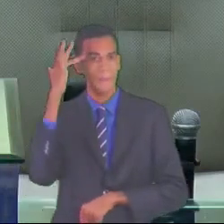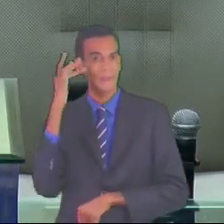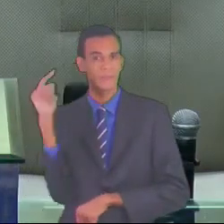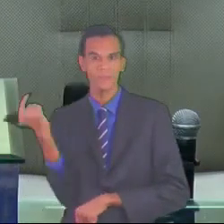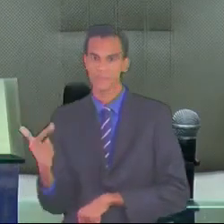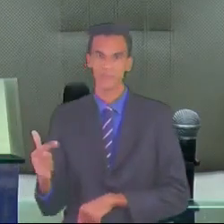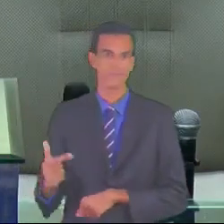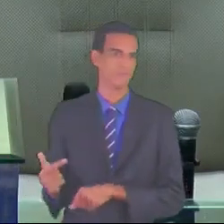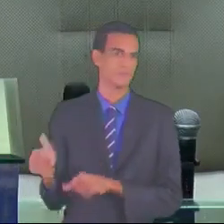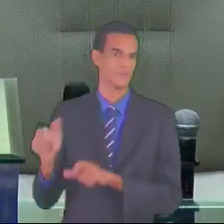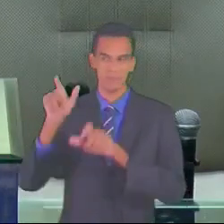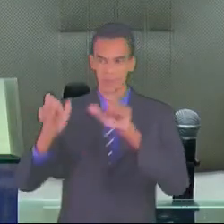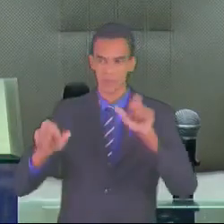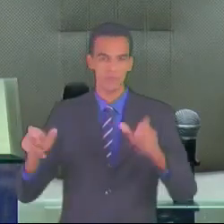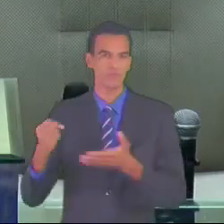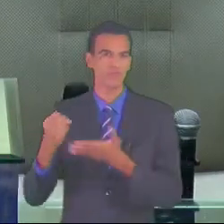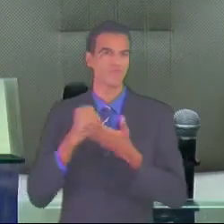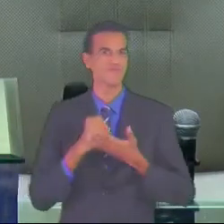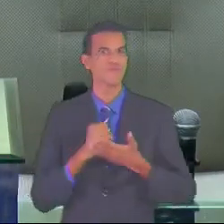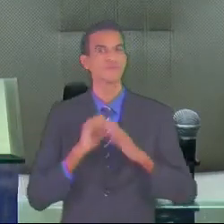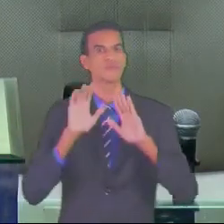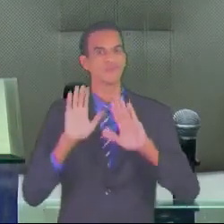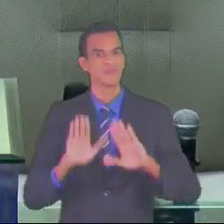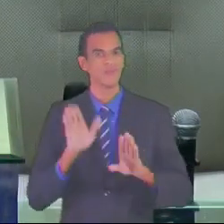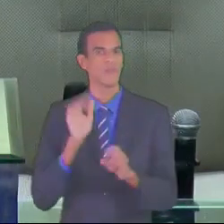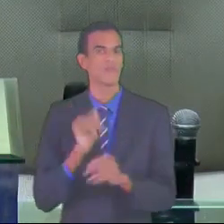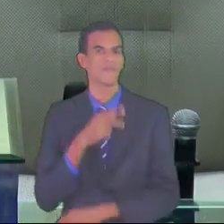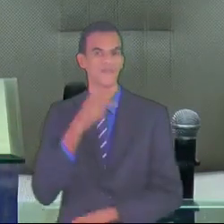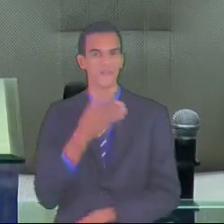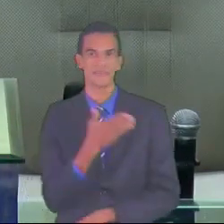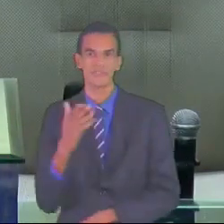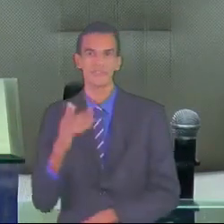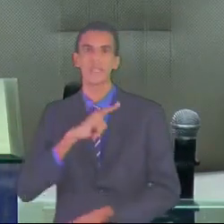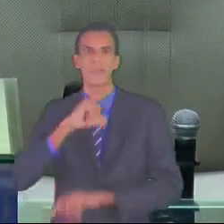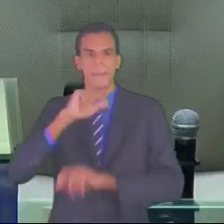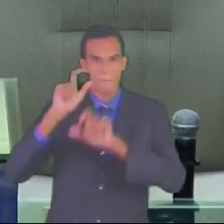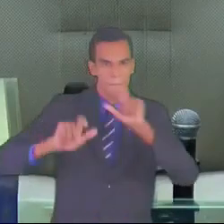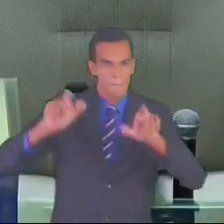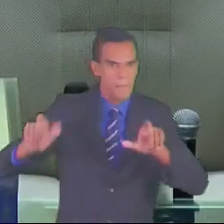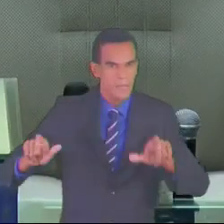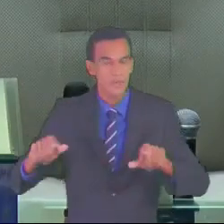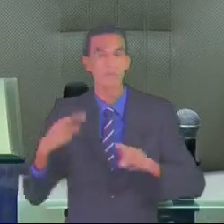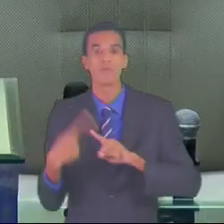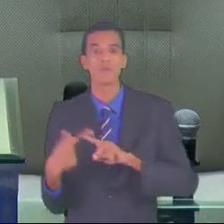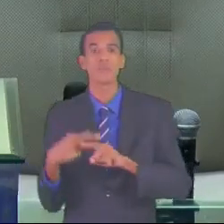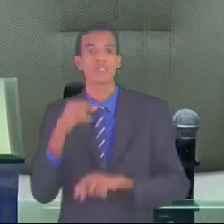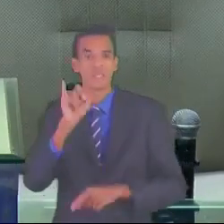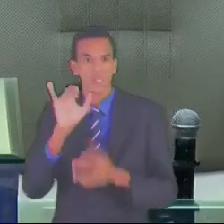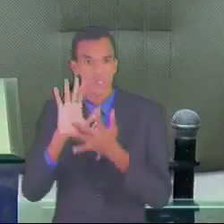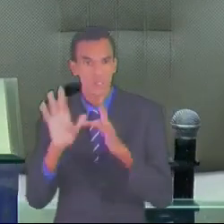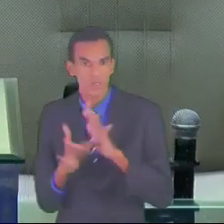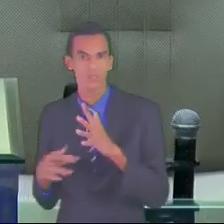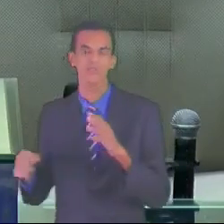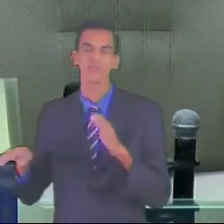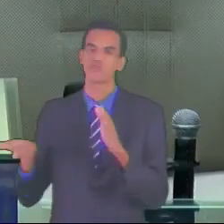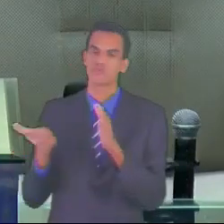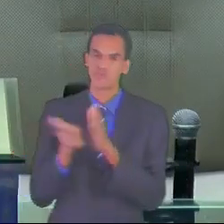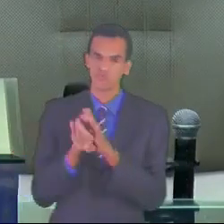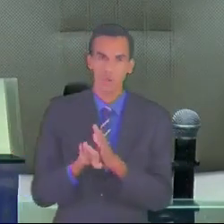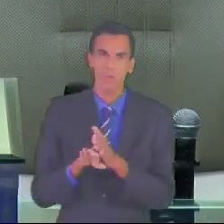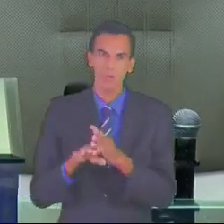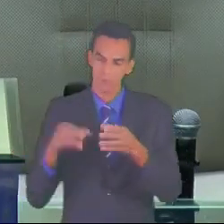ninguém. Eu quero dizer que você tem muita gente, porque se Jesus estiver do seu lado, você tem muita coisa